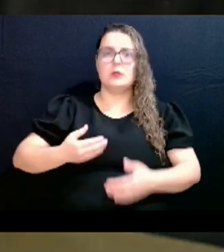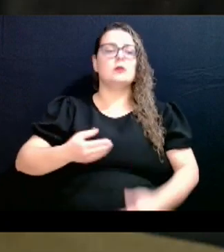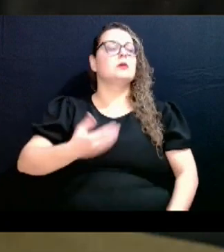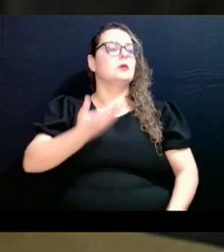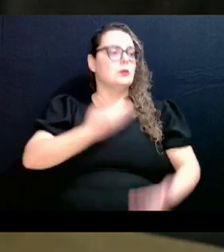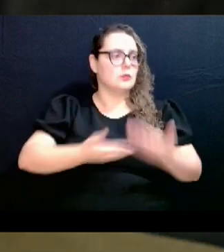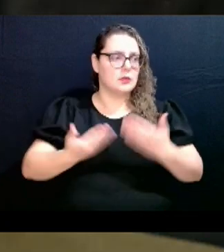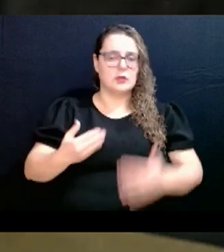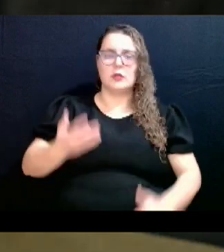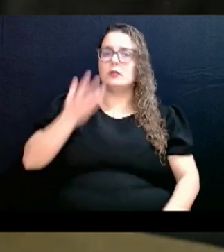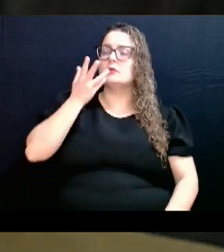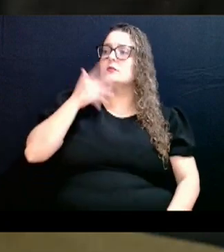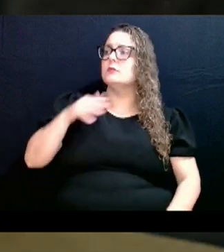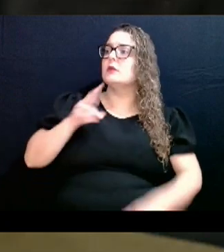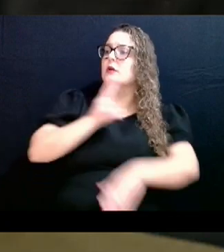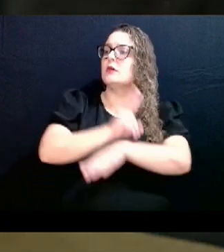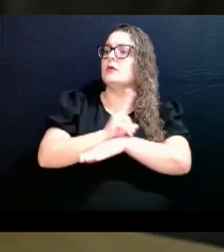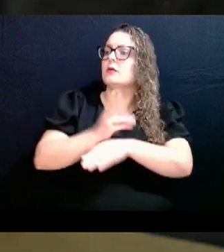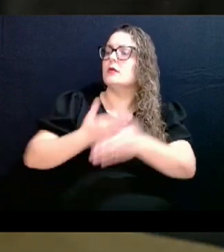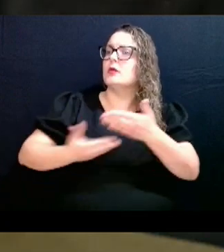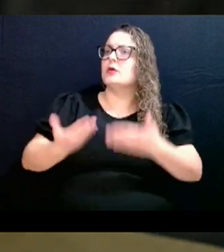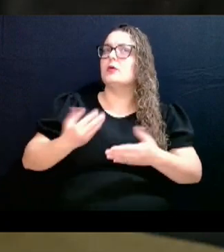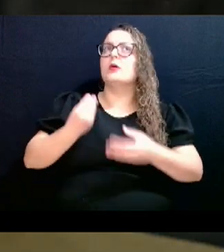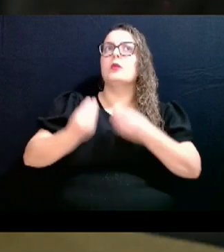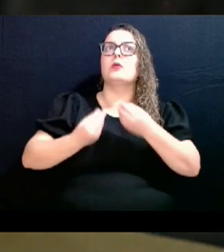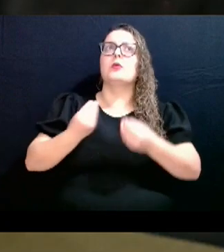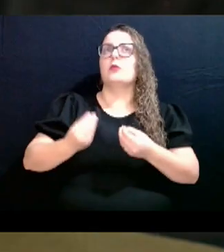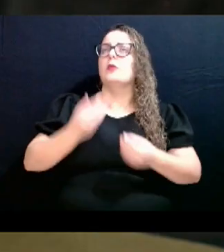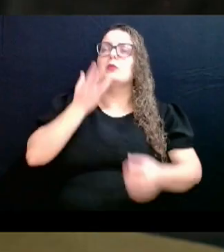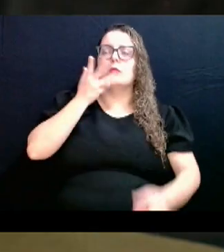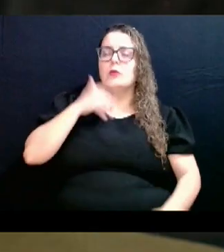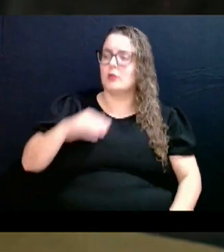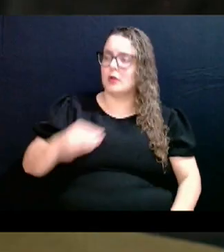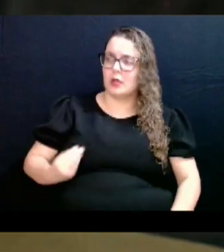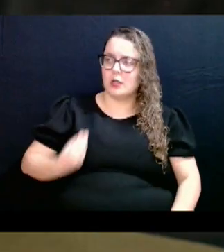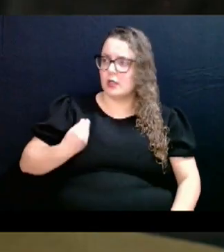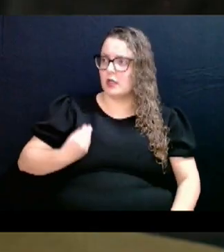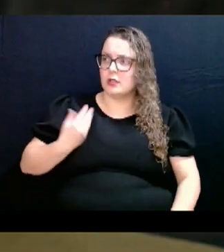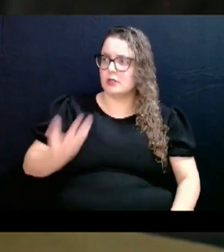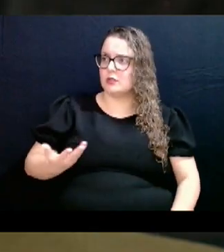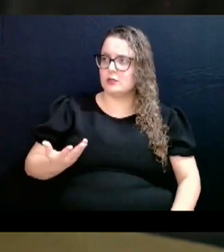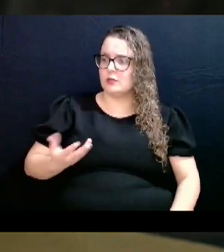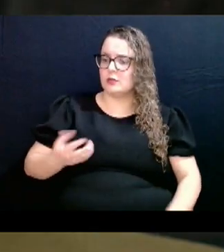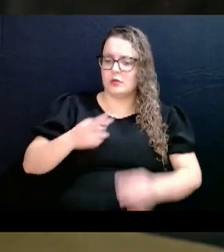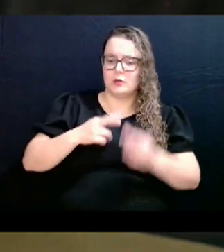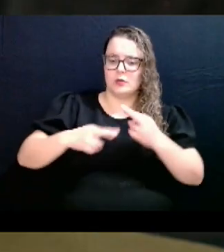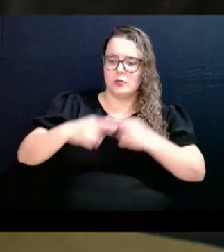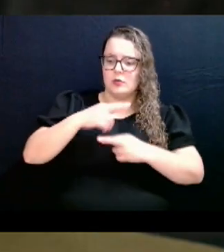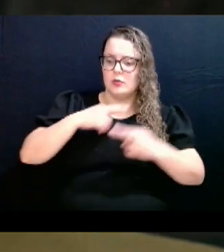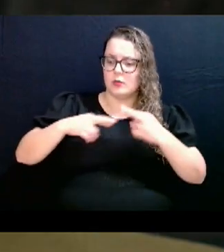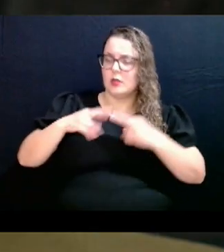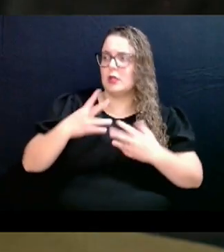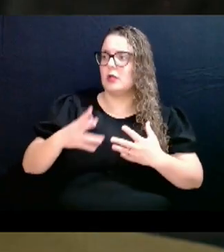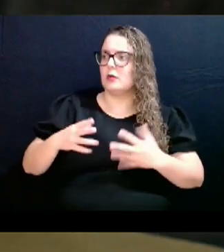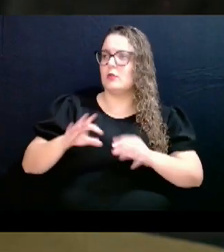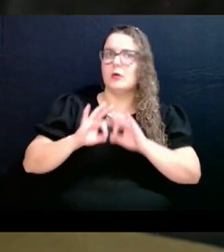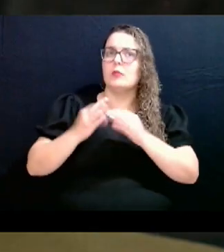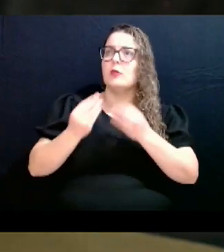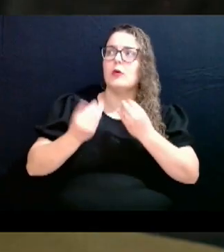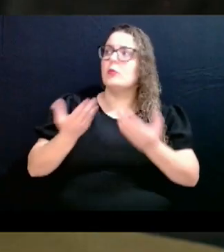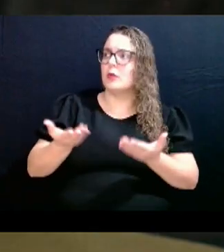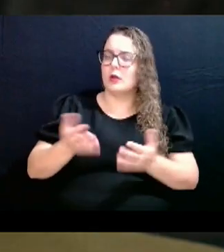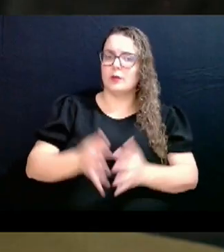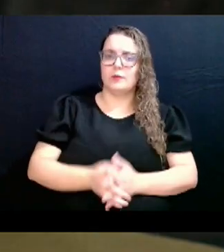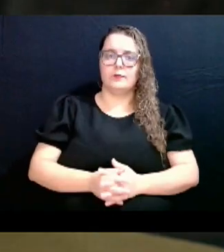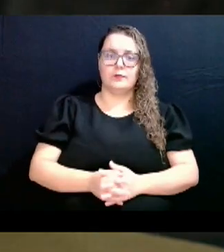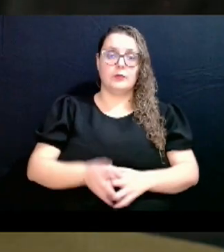guarda compartilhada, como que fica, como que a criança vive o relacionamento familiar dela? Como que é? Na guarda compartilhada,